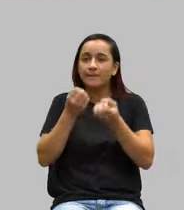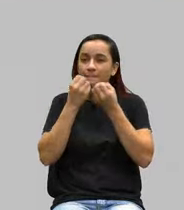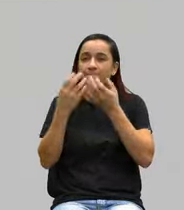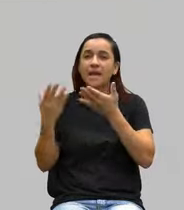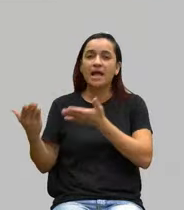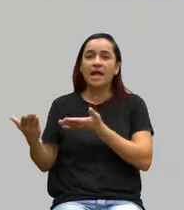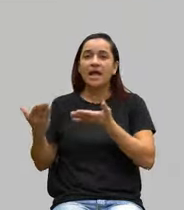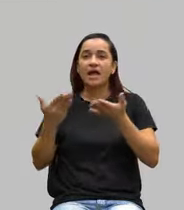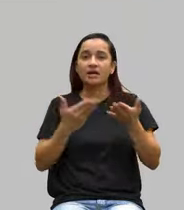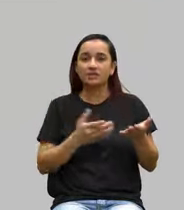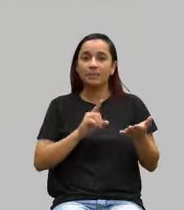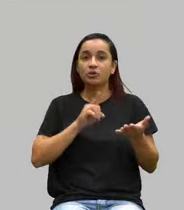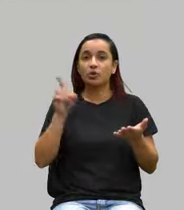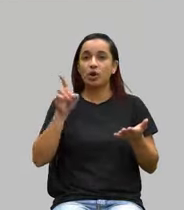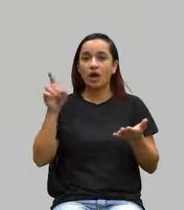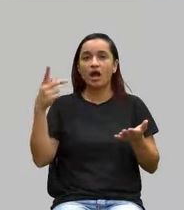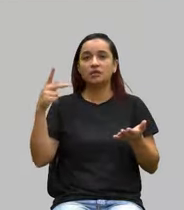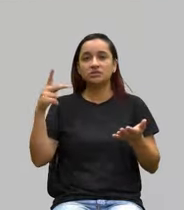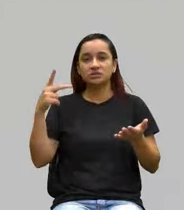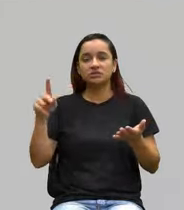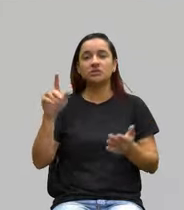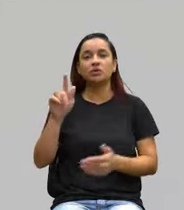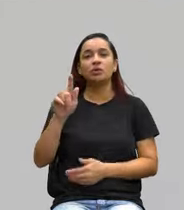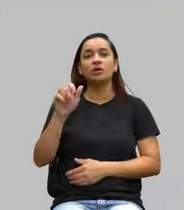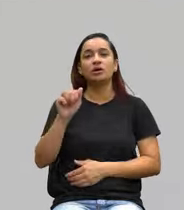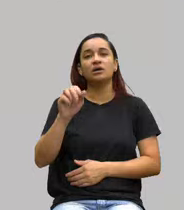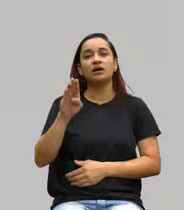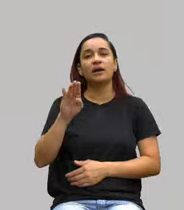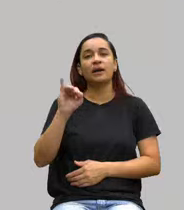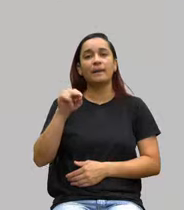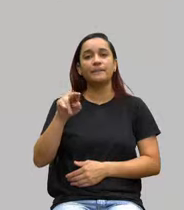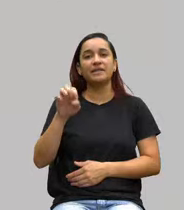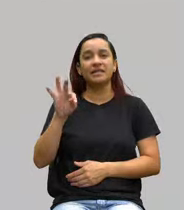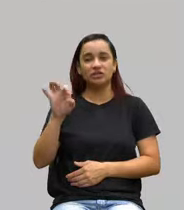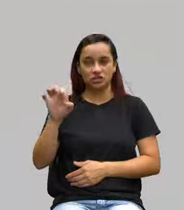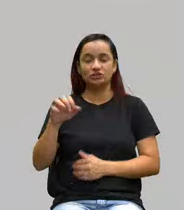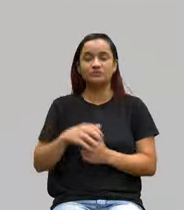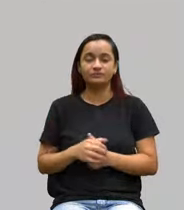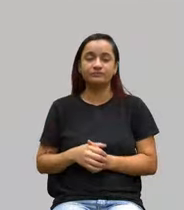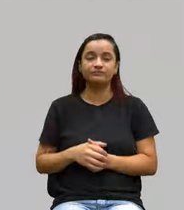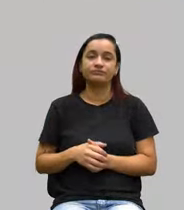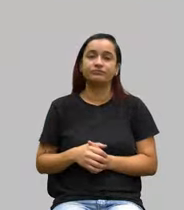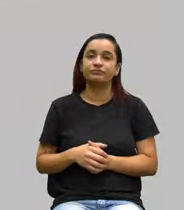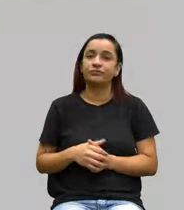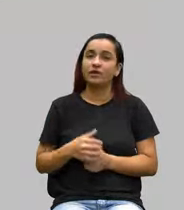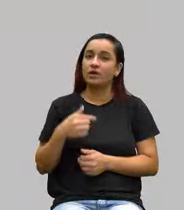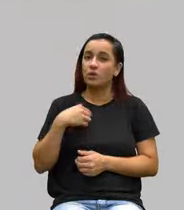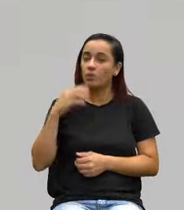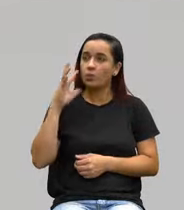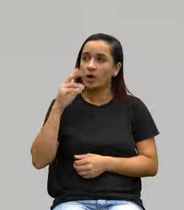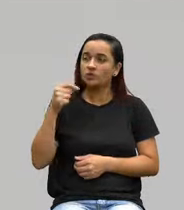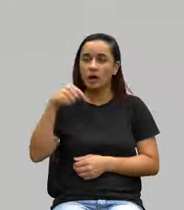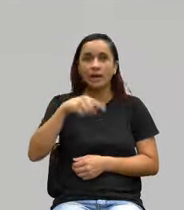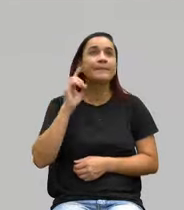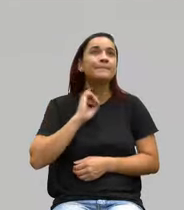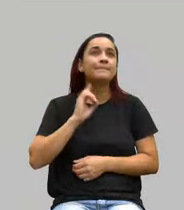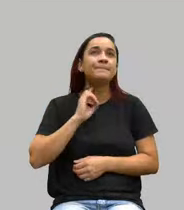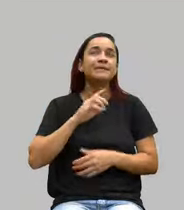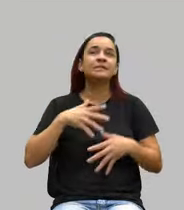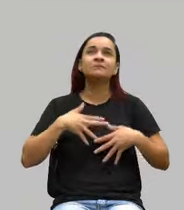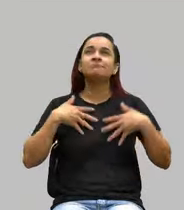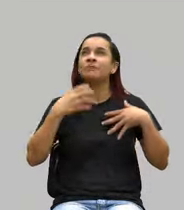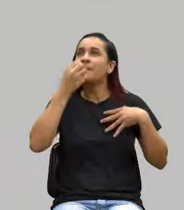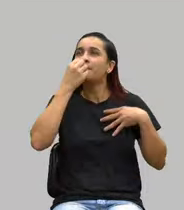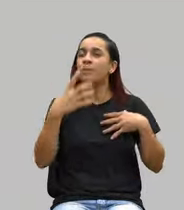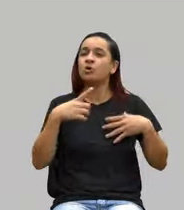seu gabinete a forma séria Eu acho que para para Minas é um privilégio ter uma pessoa da sua envergadura